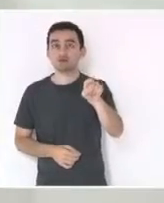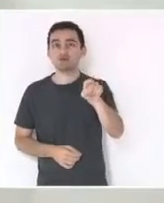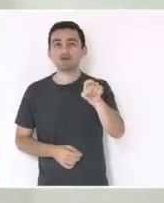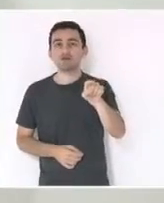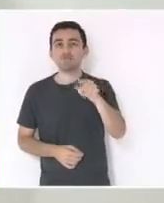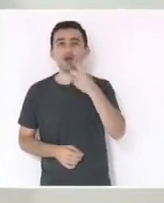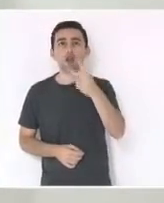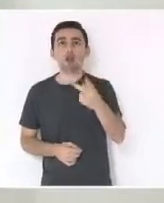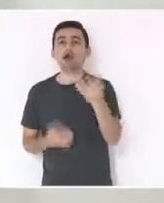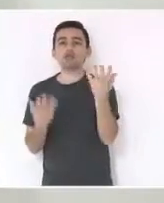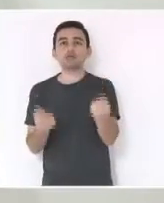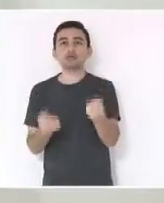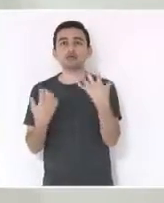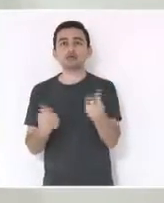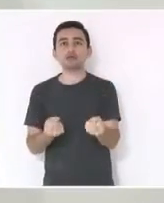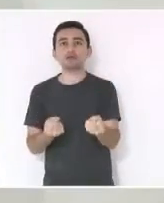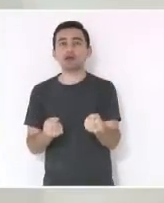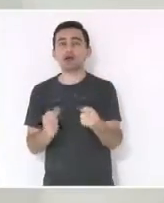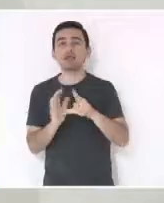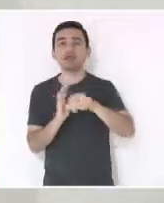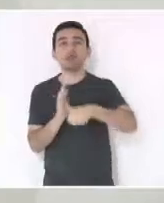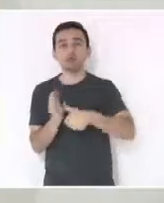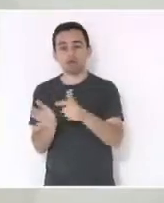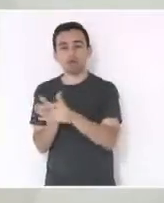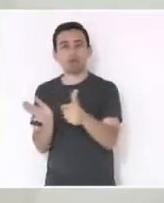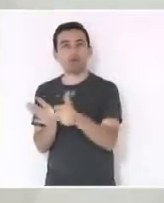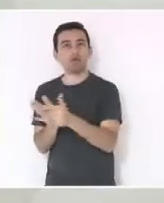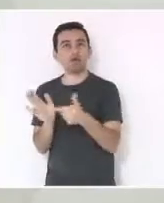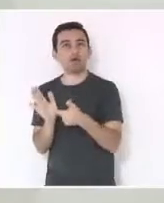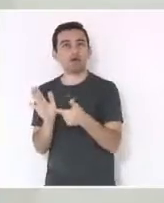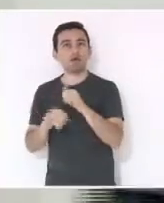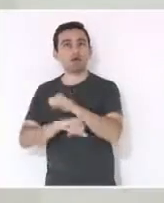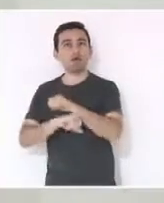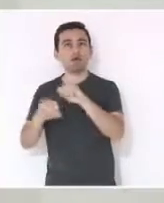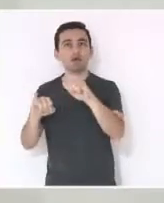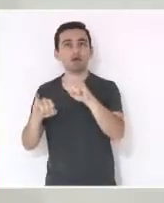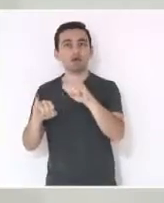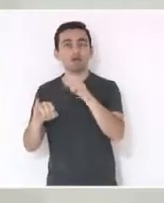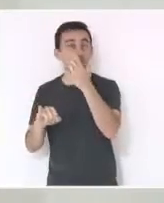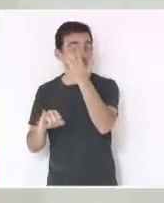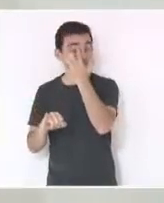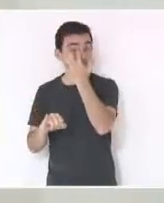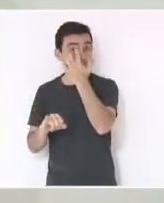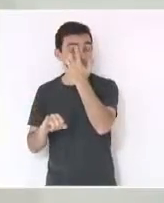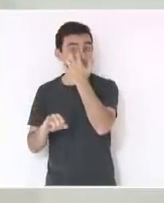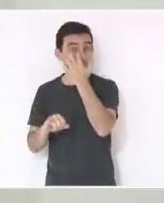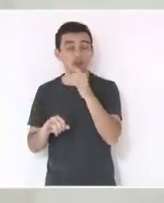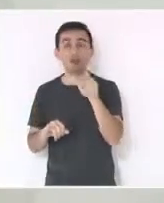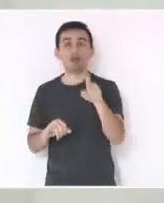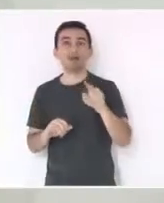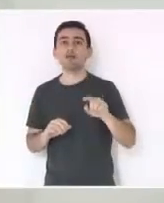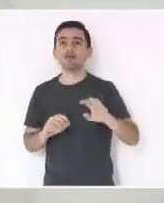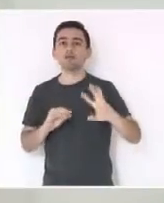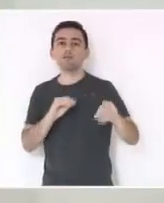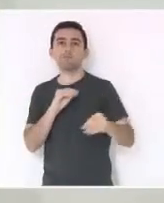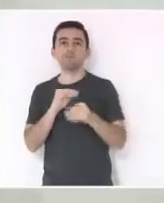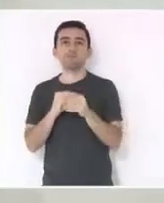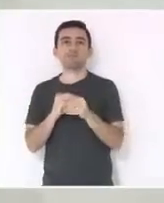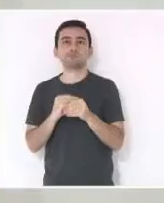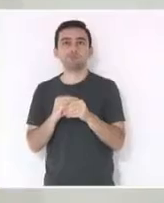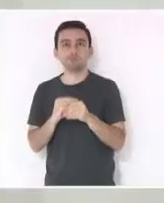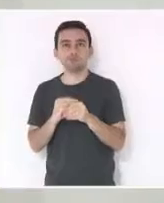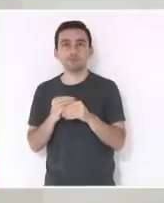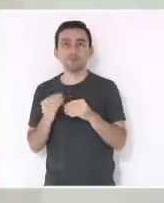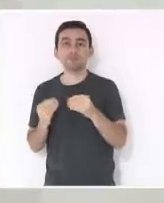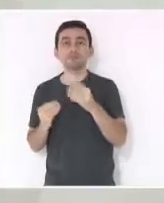vazou na coluna do gef saveiro deputado que em que ele é incluiu o pedido de retirada